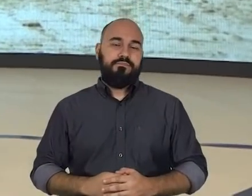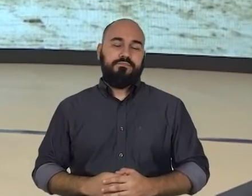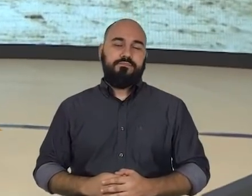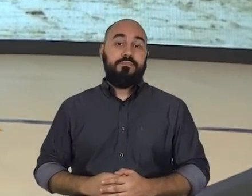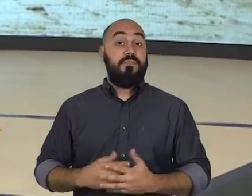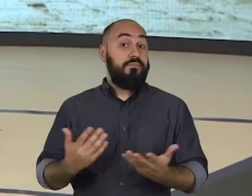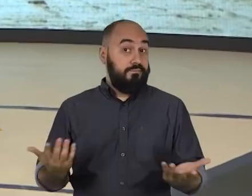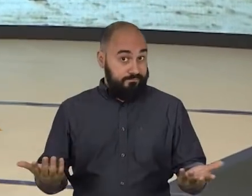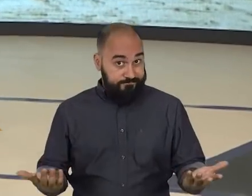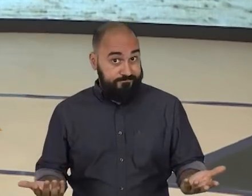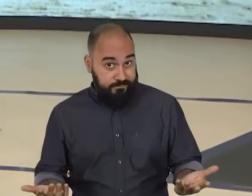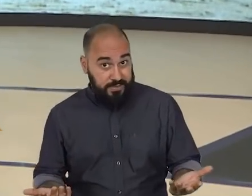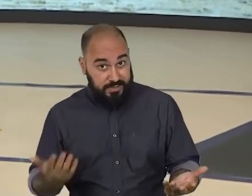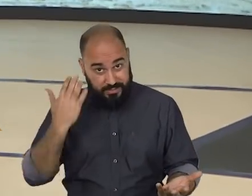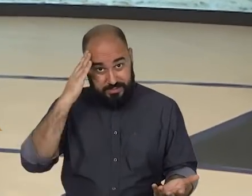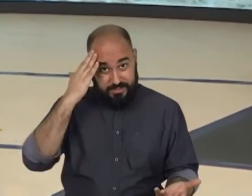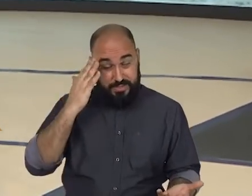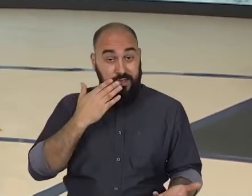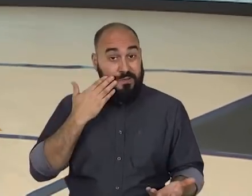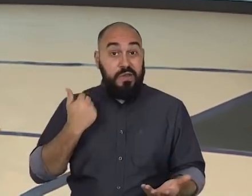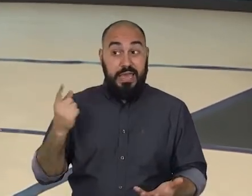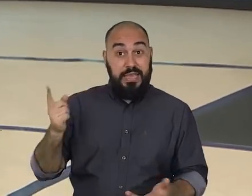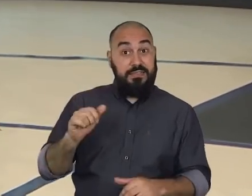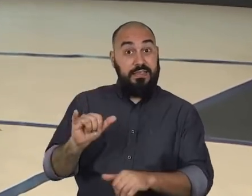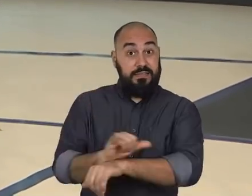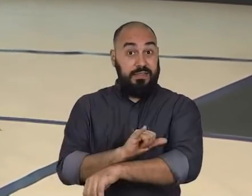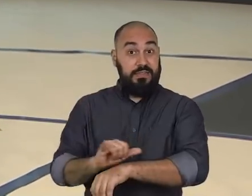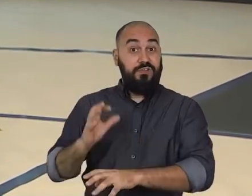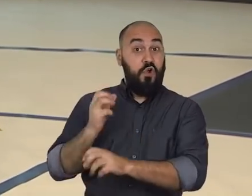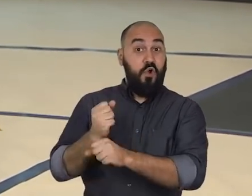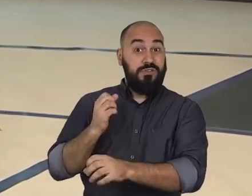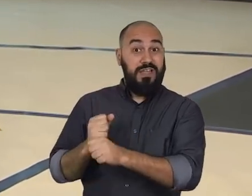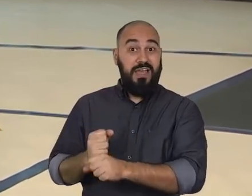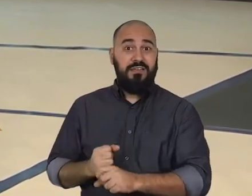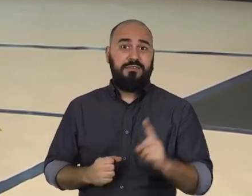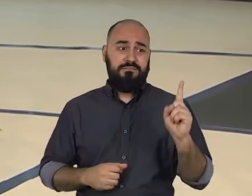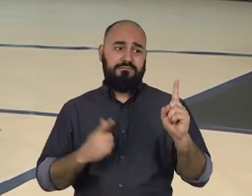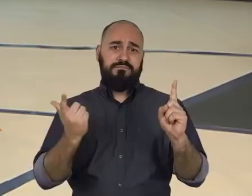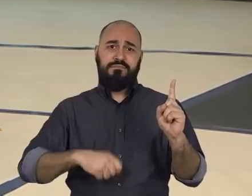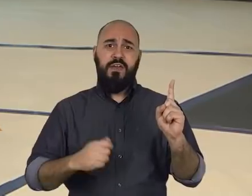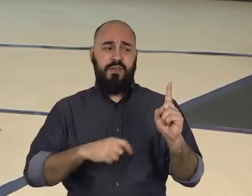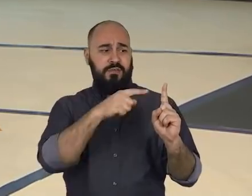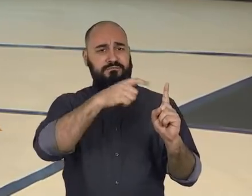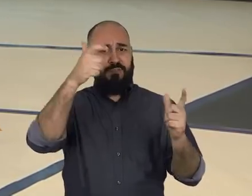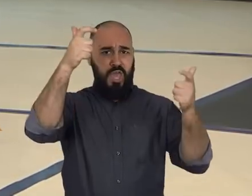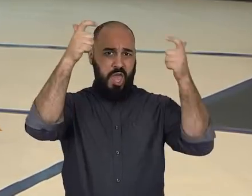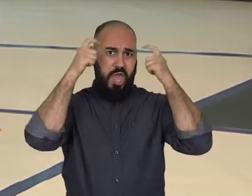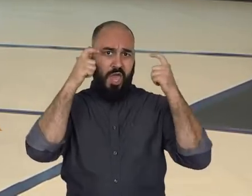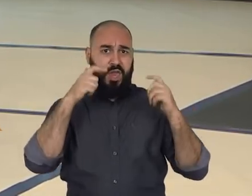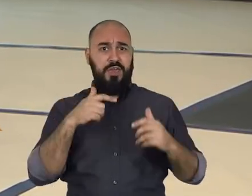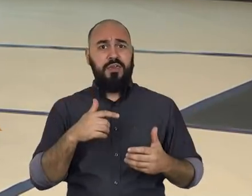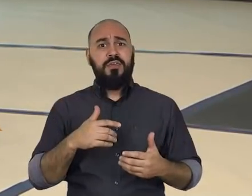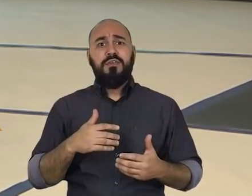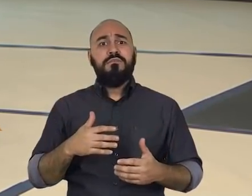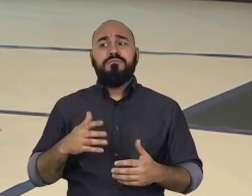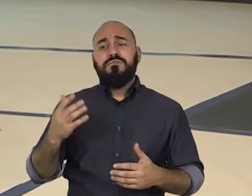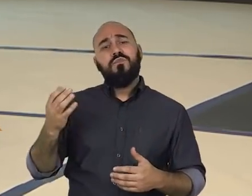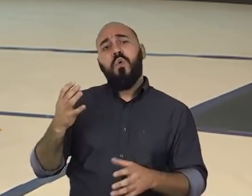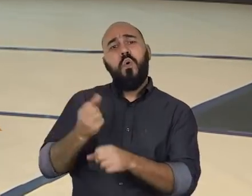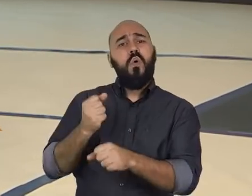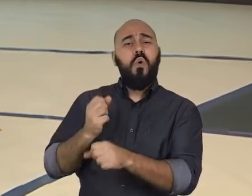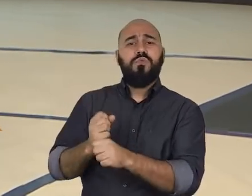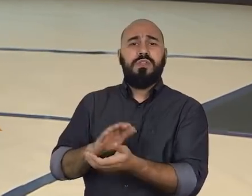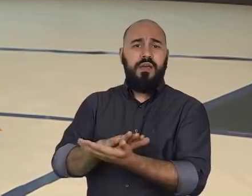das ironias, por esse método de contagem, um rei poderia se tornar rei antes mesmo de começar a contar os